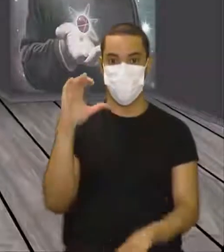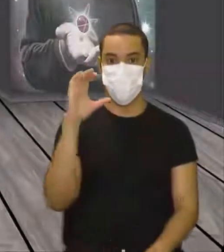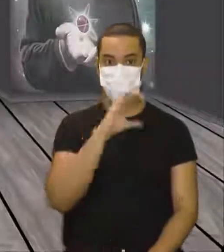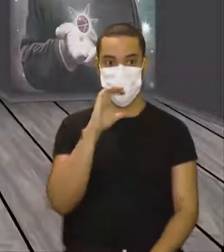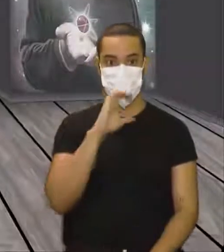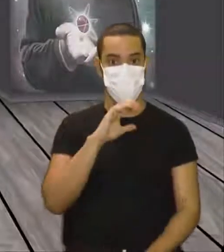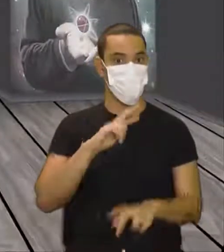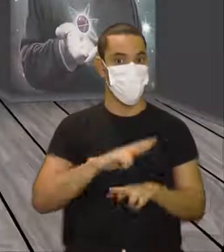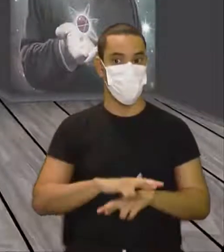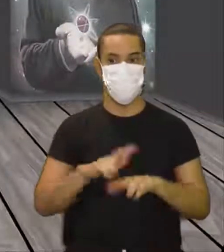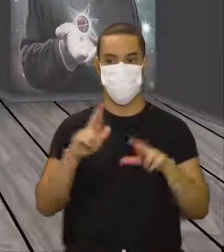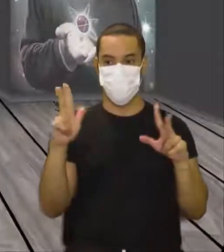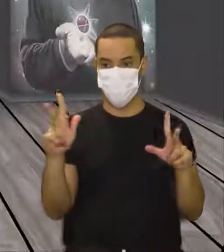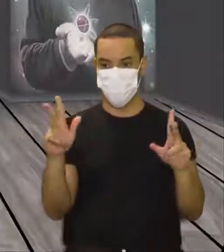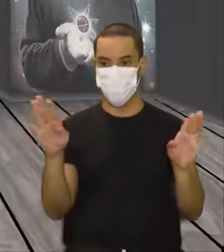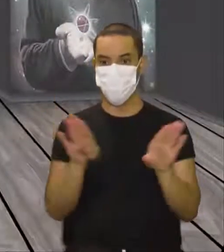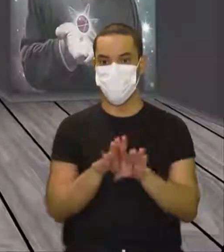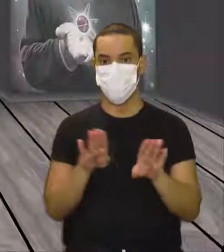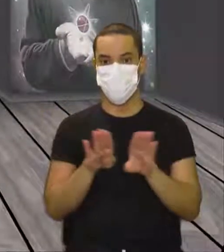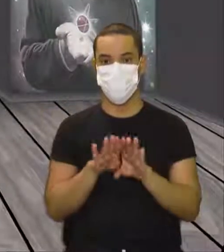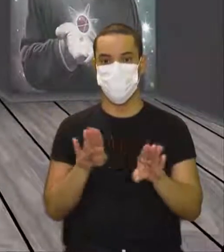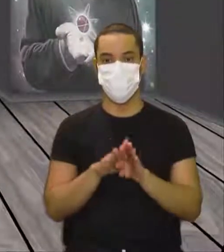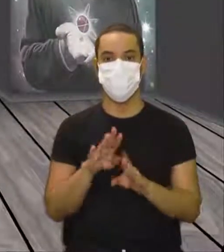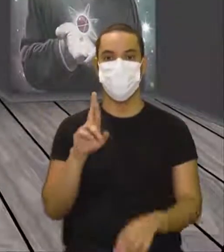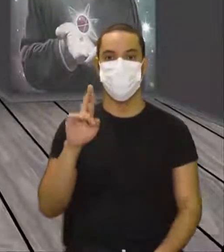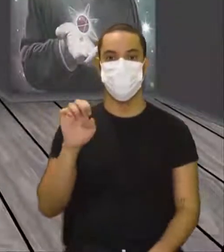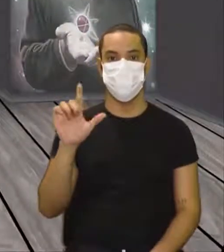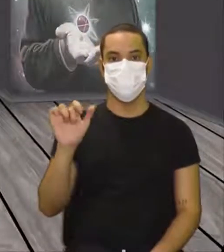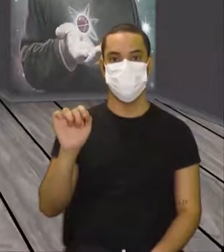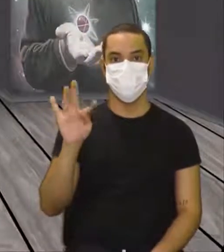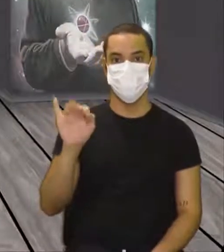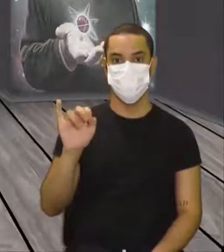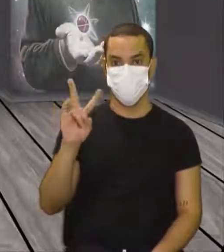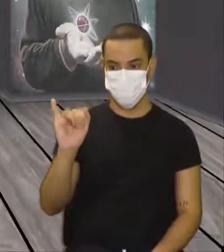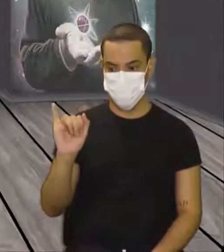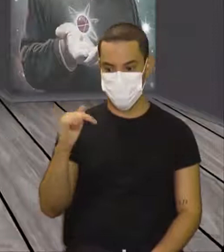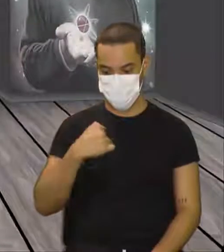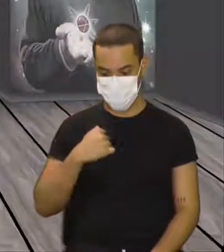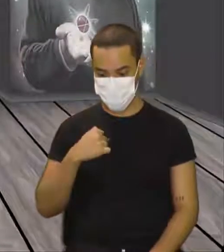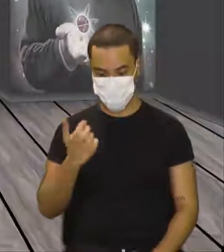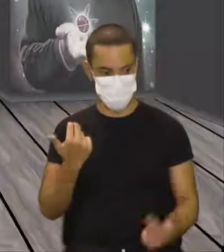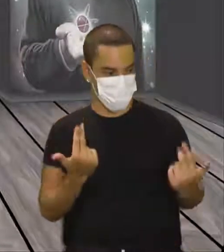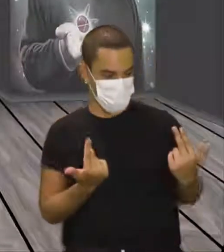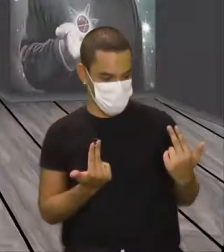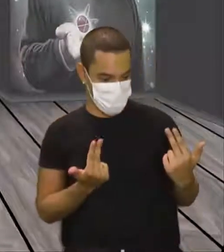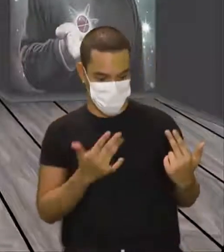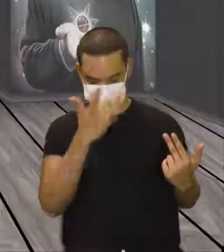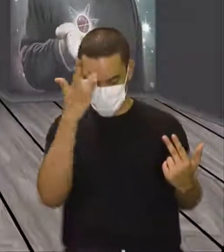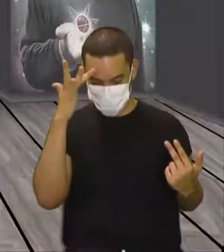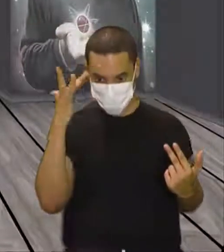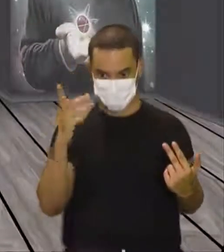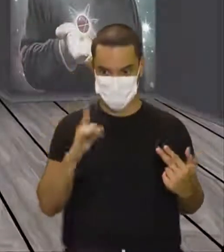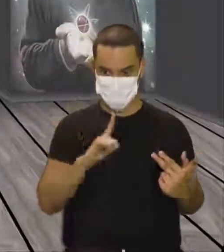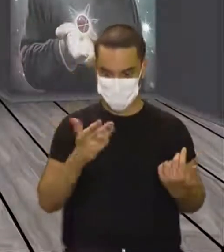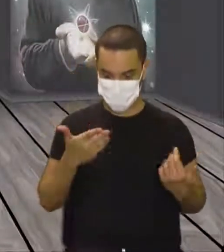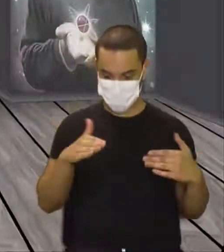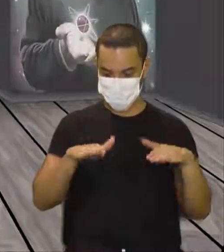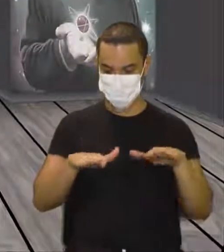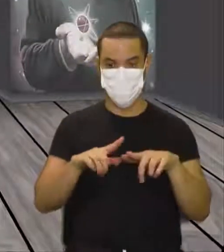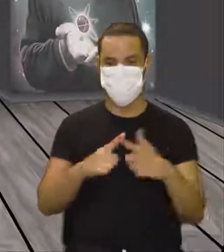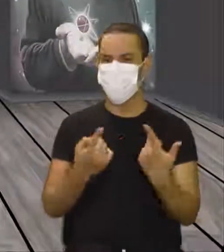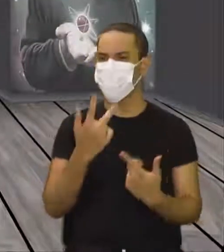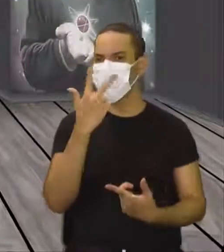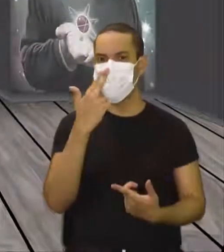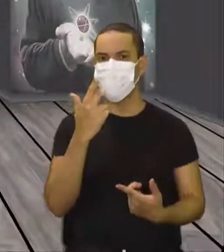certo? E velocidade relativa, quando eu estou na mesma velocidade que alguém, na mesma direção e sentido, é como se eu não